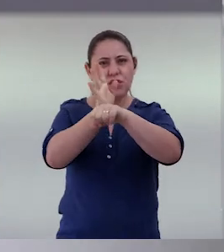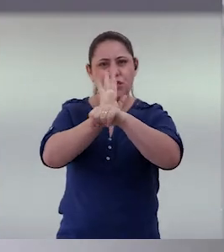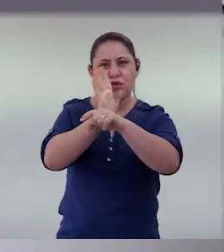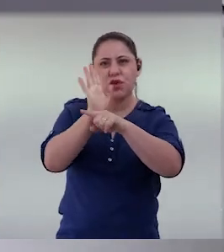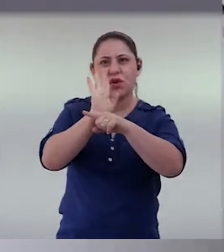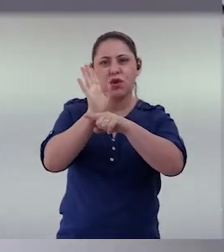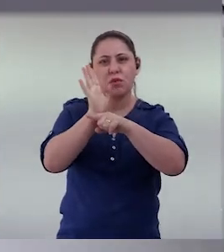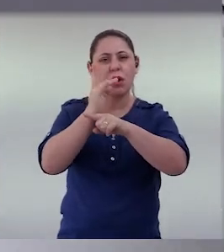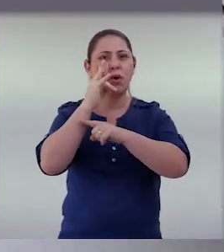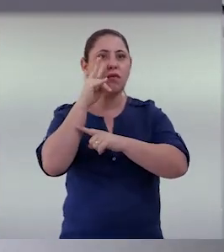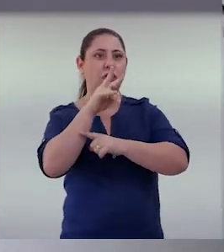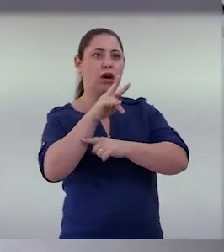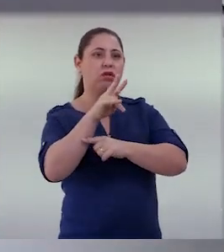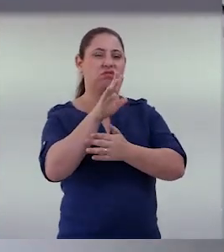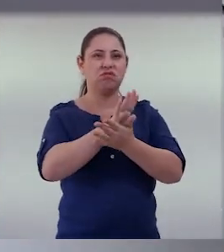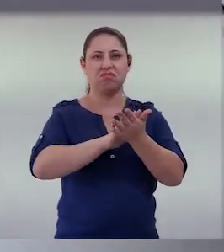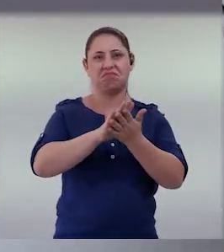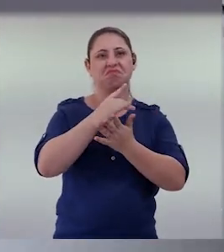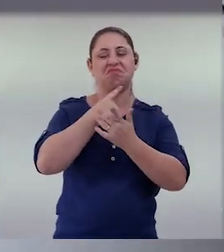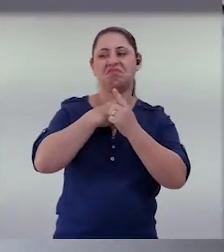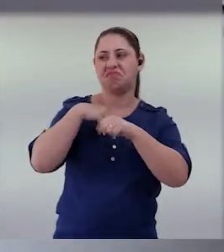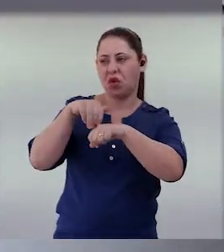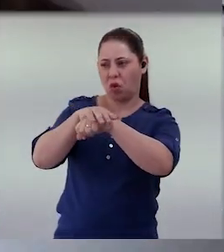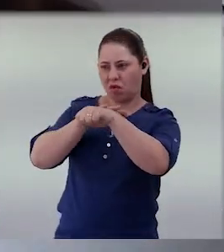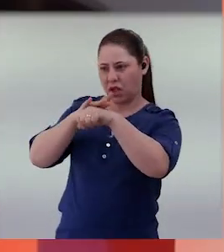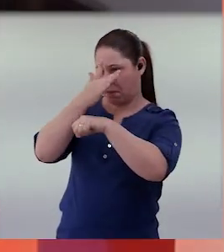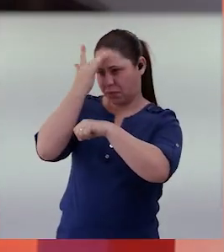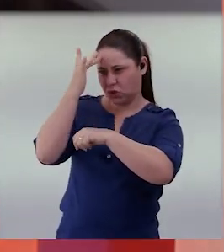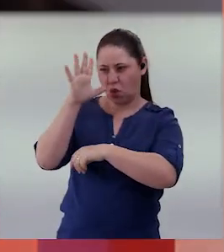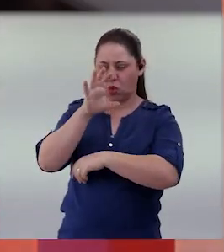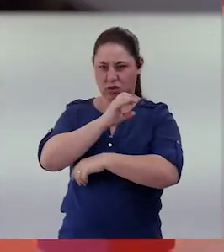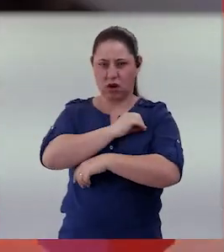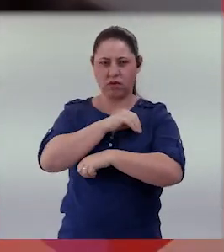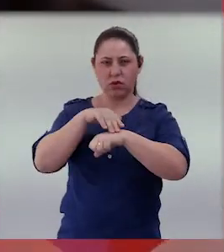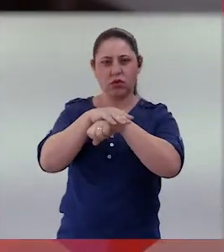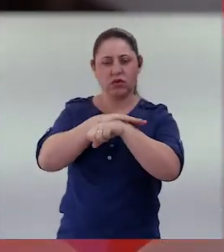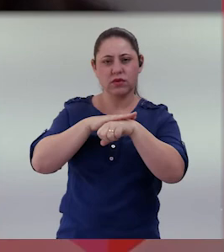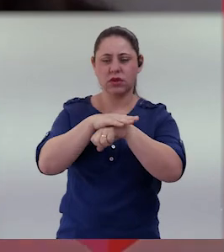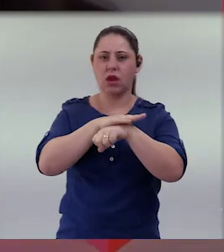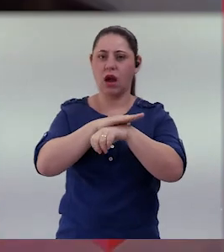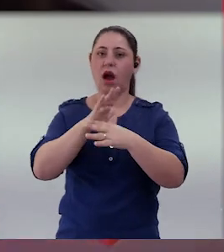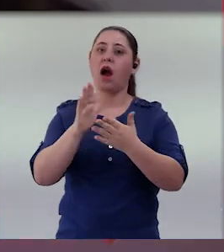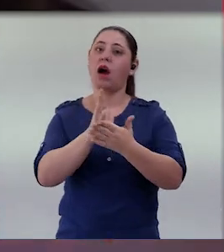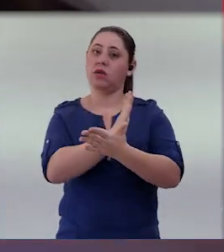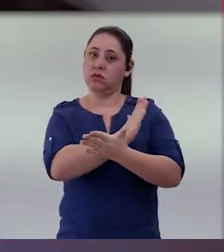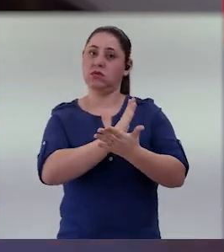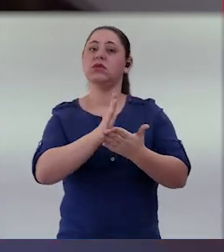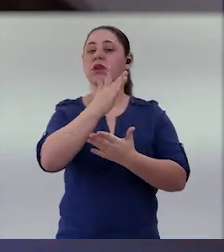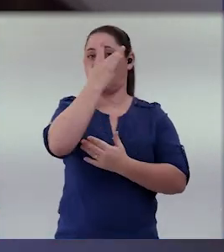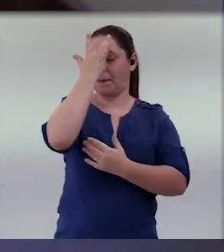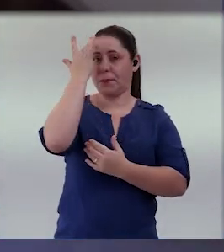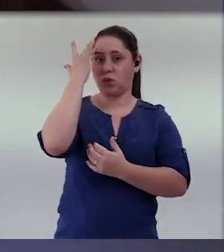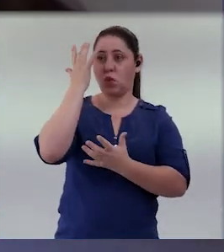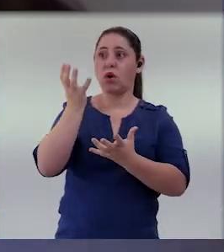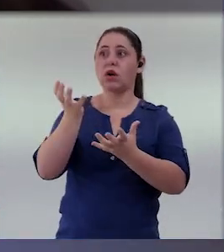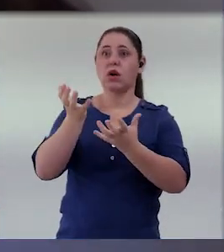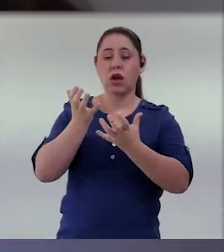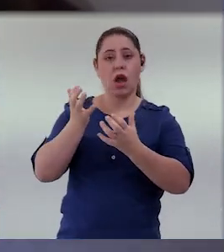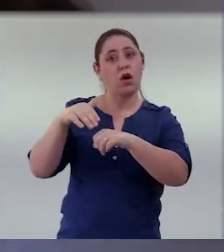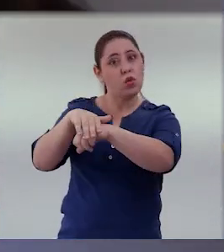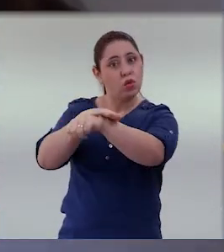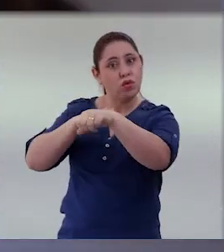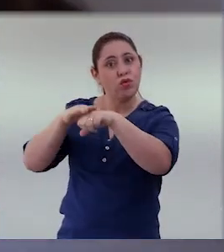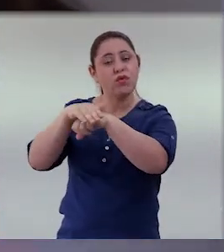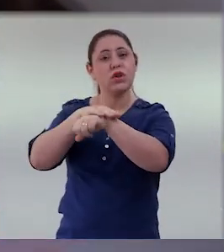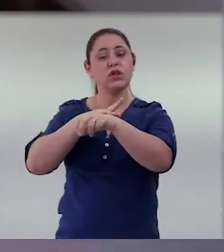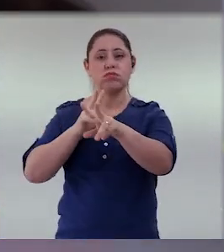procurar um filme para assistir, não tem vontade de conversar com alguém que você gostava, né? Às vezes a